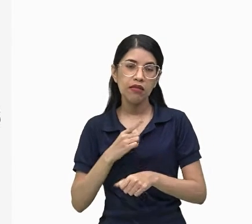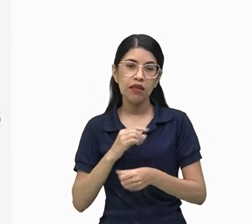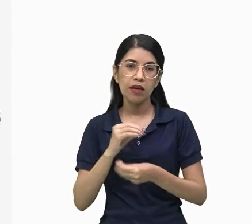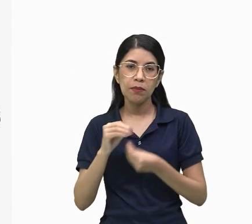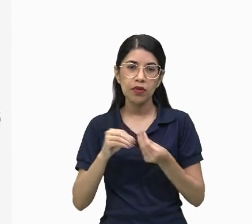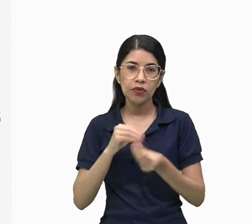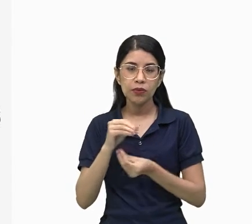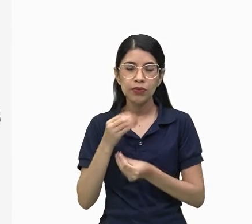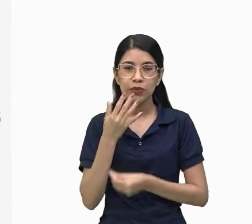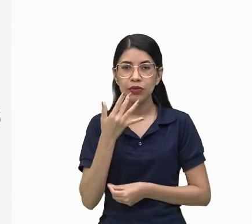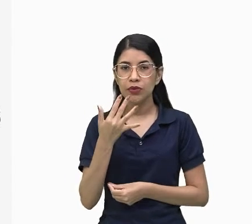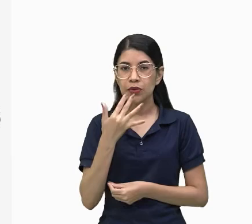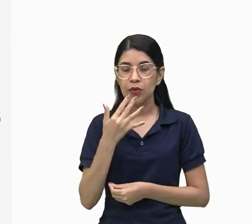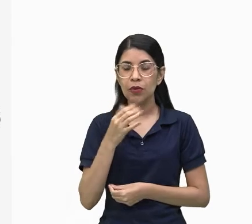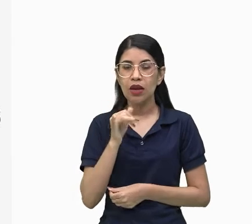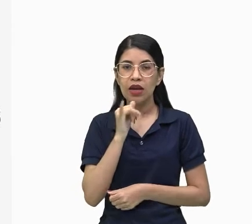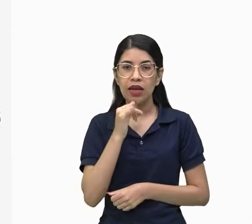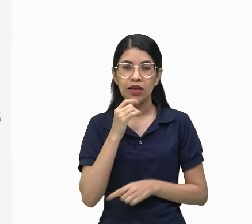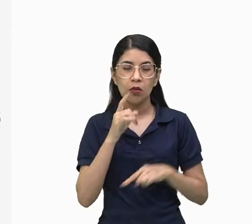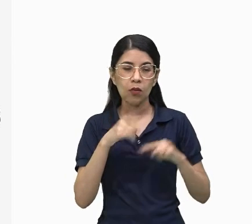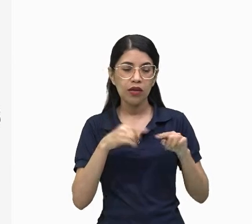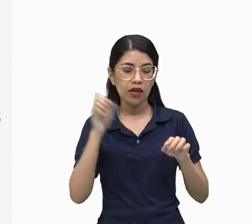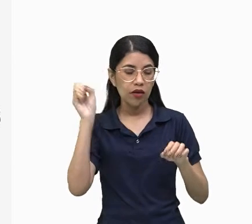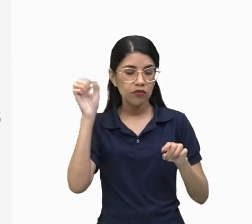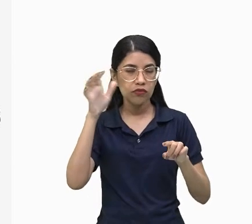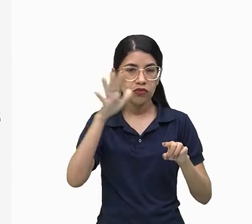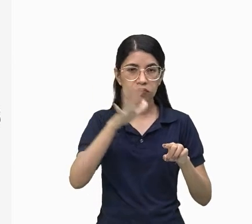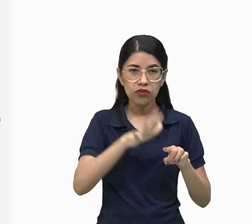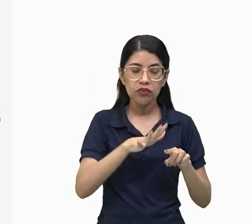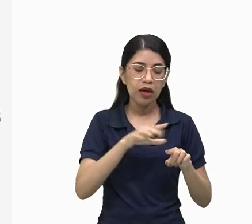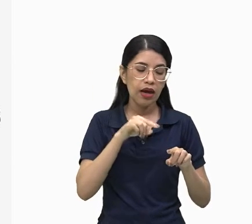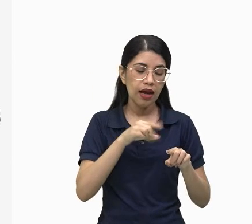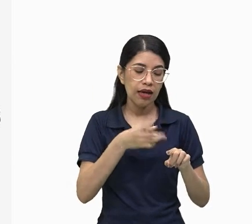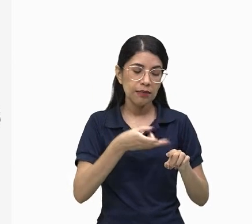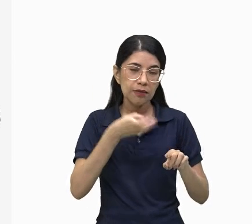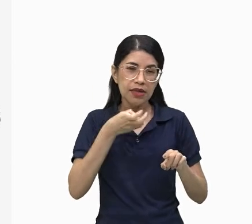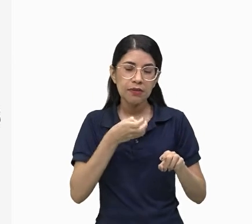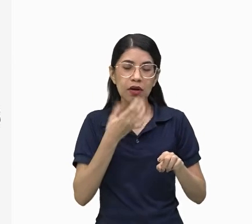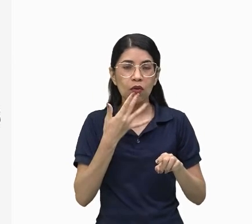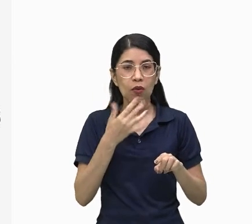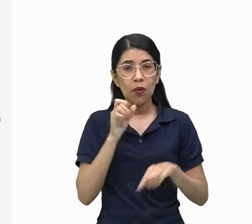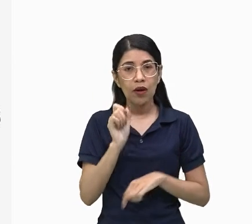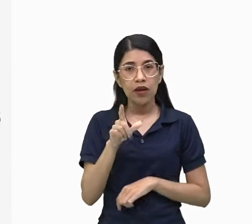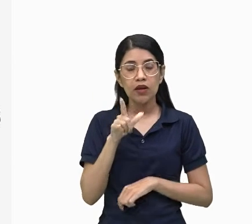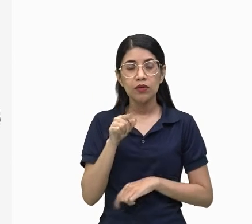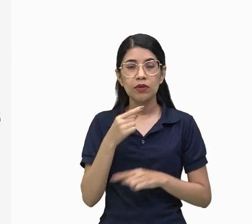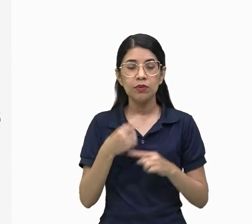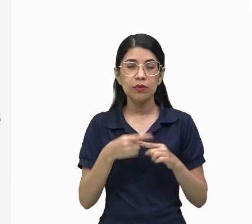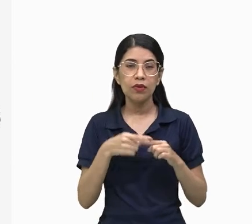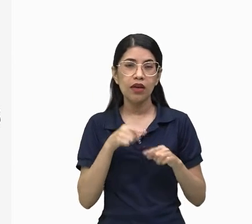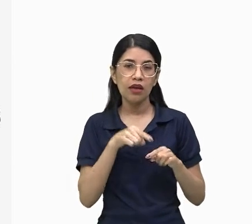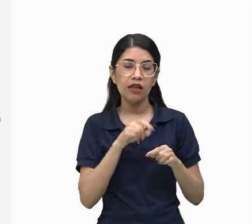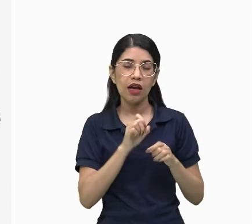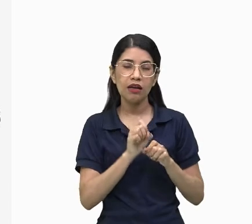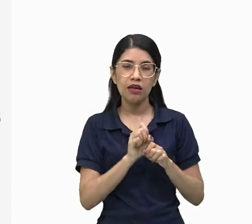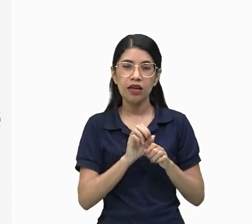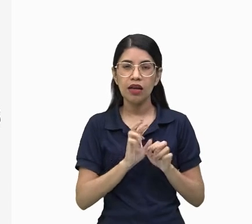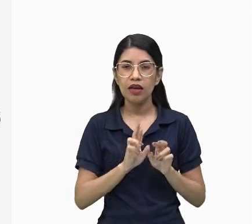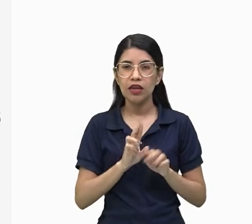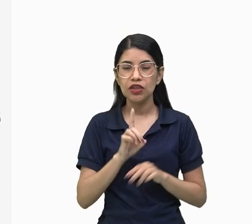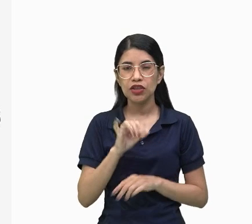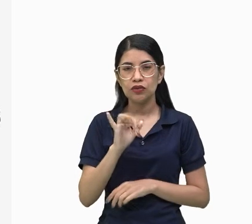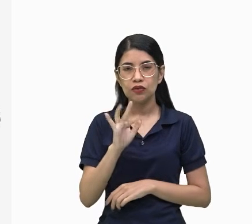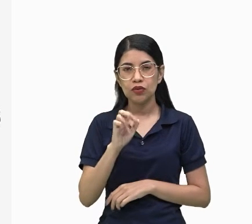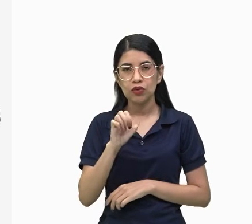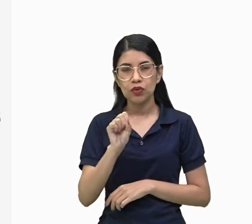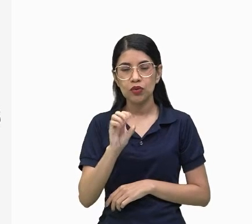cores. Quando iluminamos um objeto com ela e o enxergamos, por exemplo, da cor azul, é porque esse objeto reflete difusamente. A luz